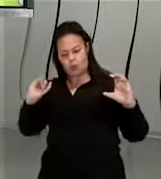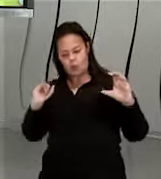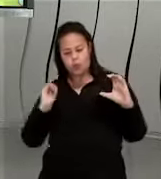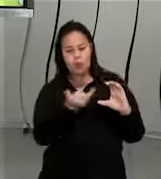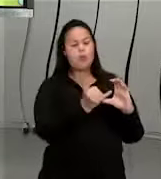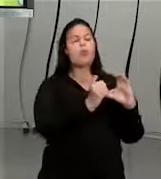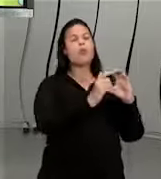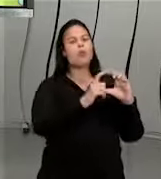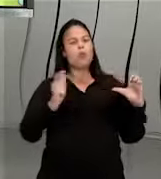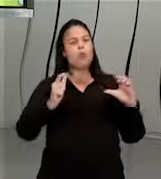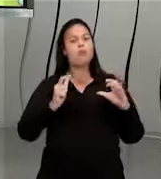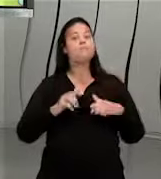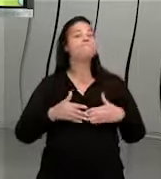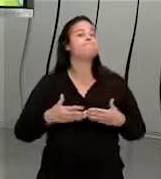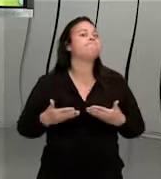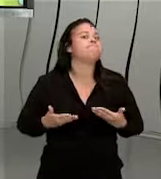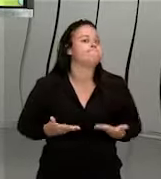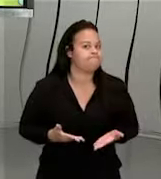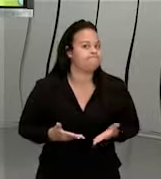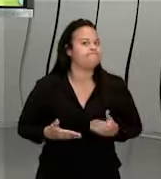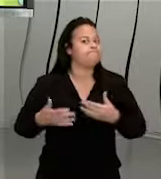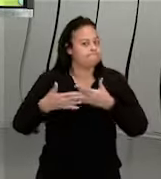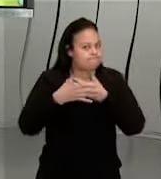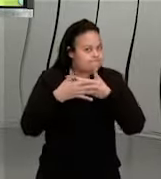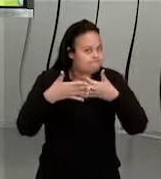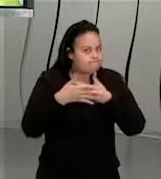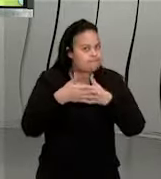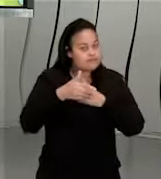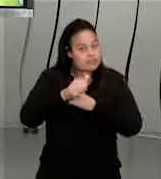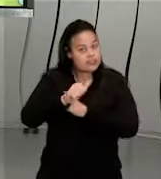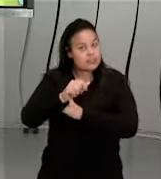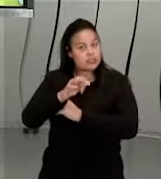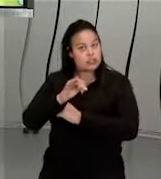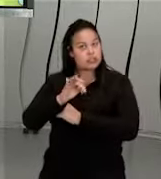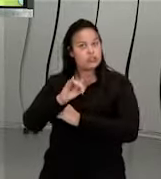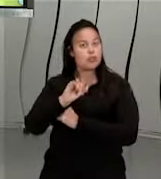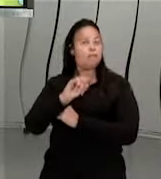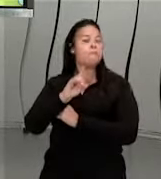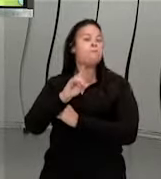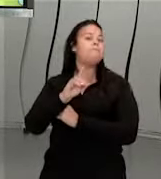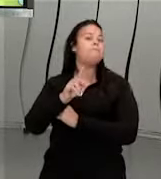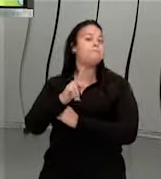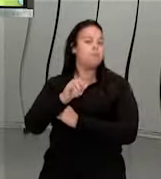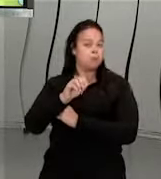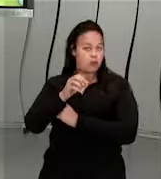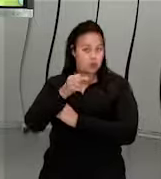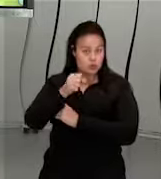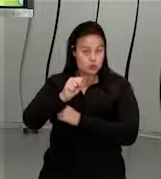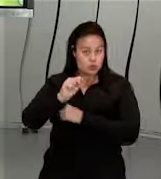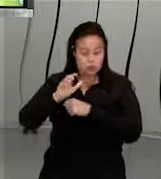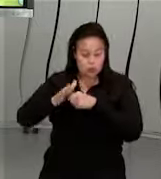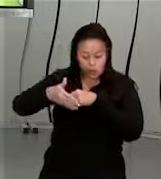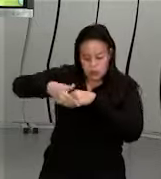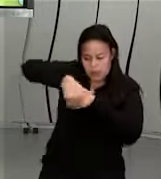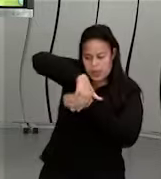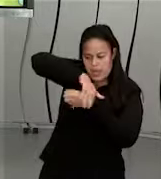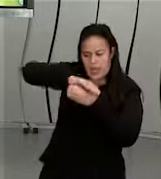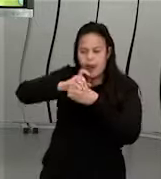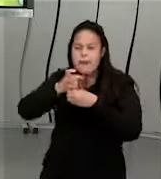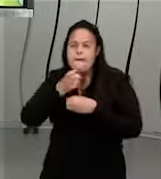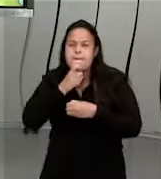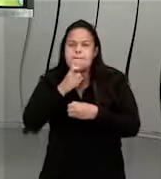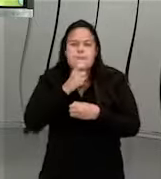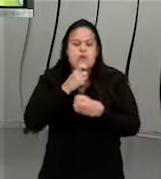Qual que é a função desse tecido adiposo? O isolamento térmico do corpo.